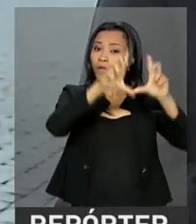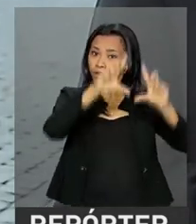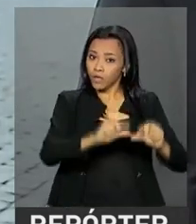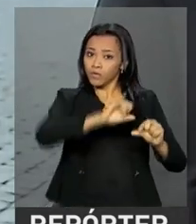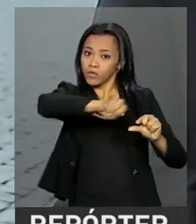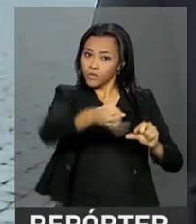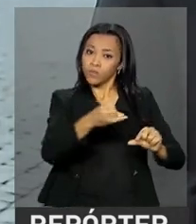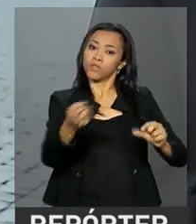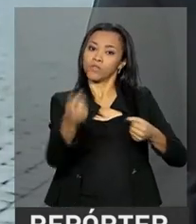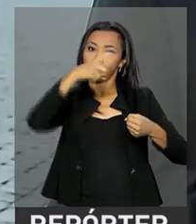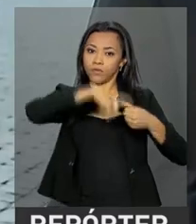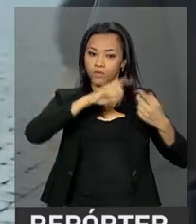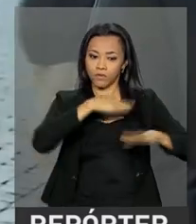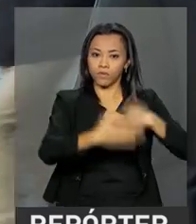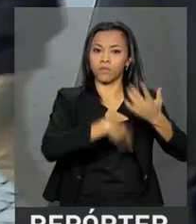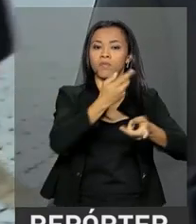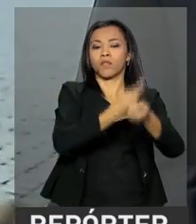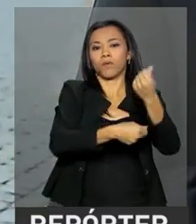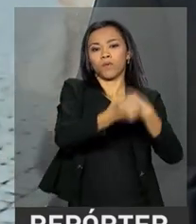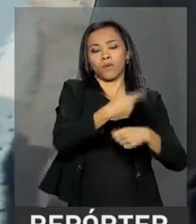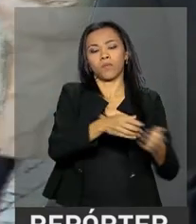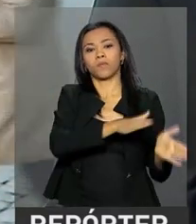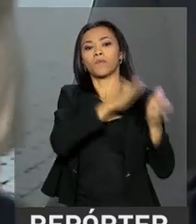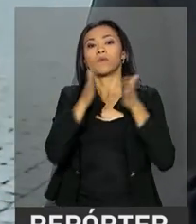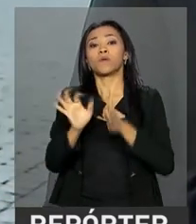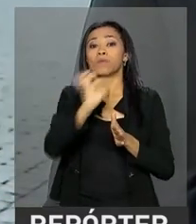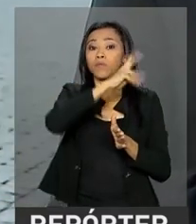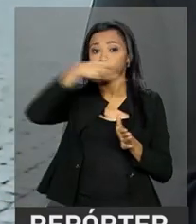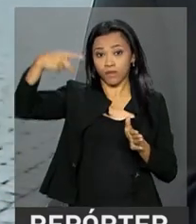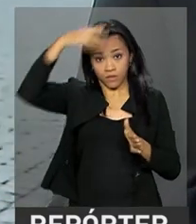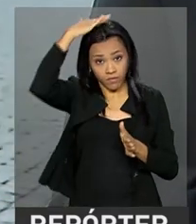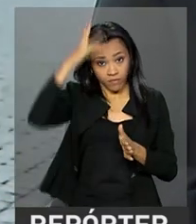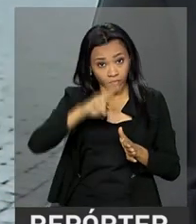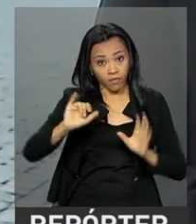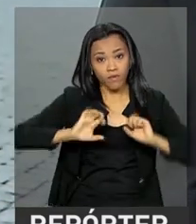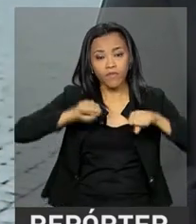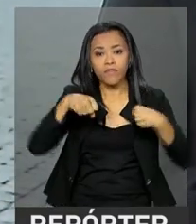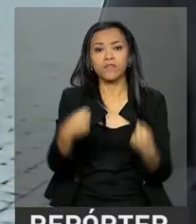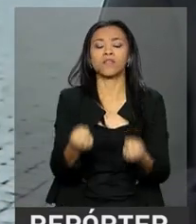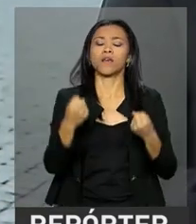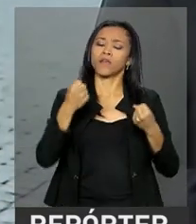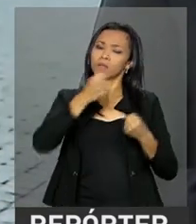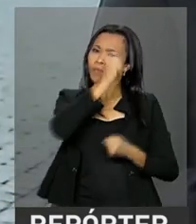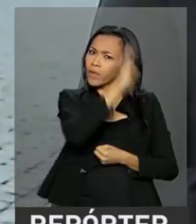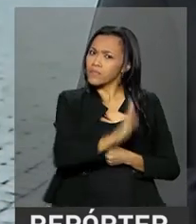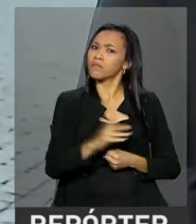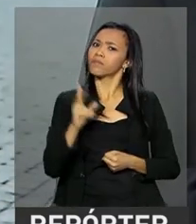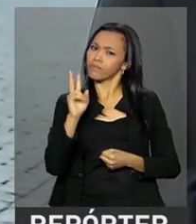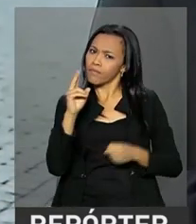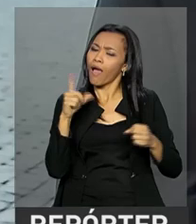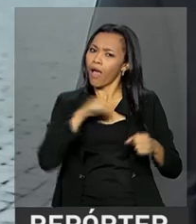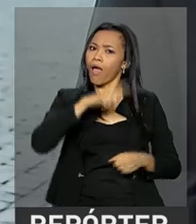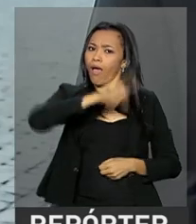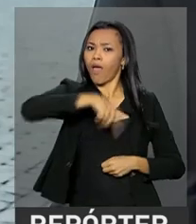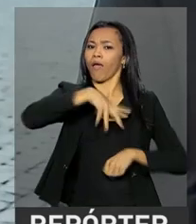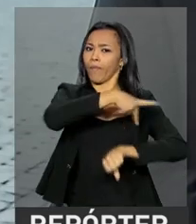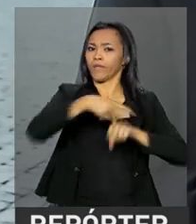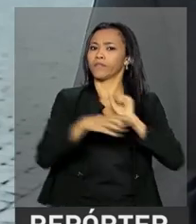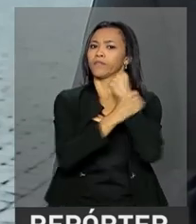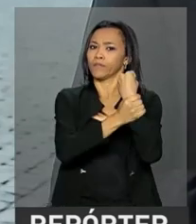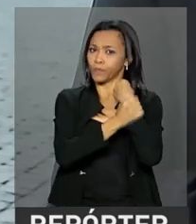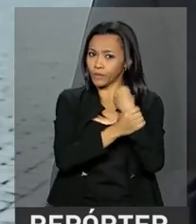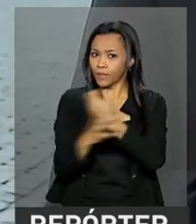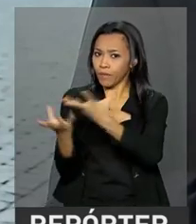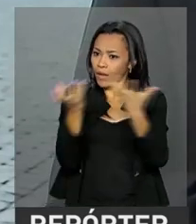o crescimento econômico. Michel Temer também vai reforçar que o Brasil é um país seguro para receber investimentos e